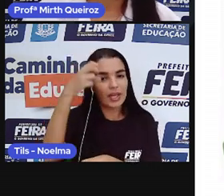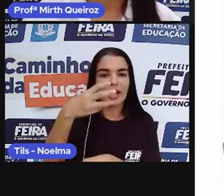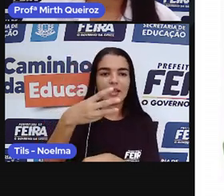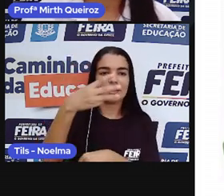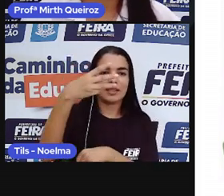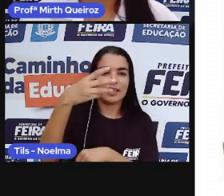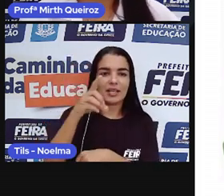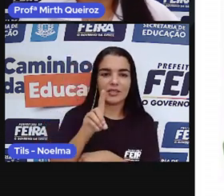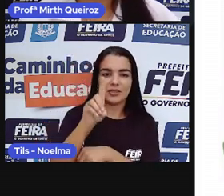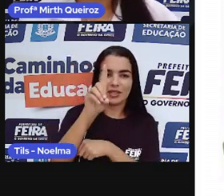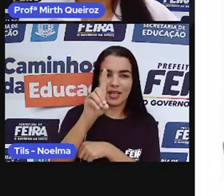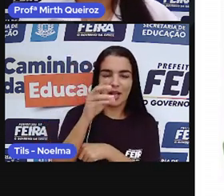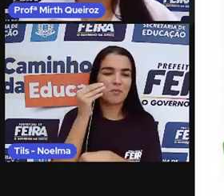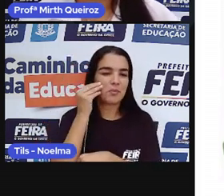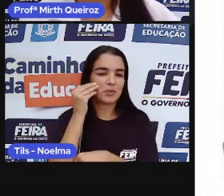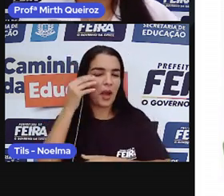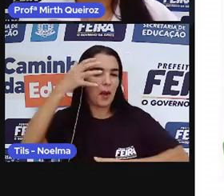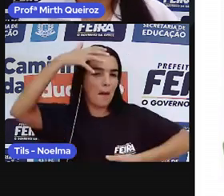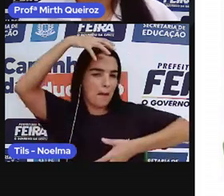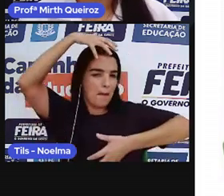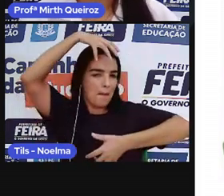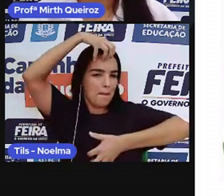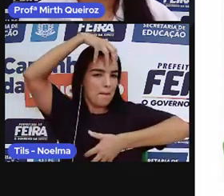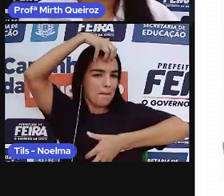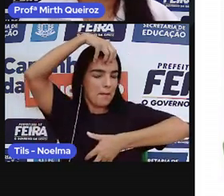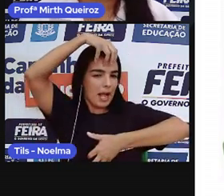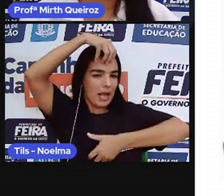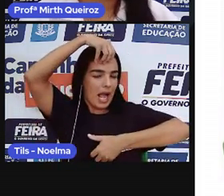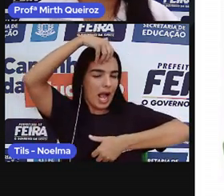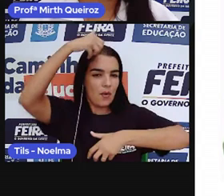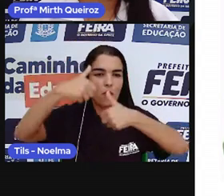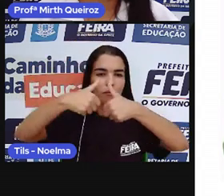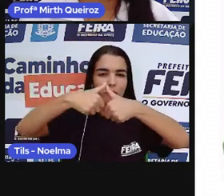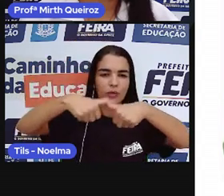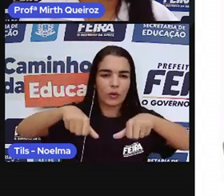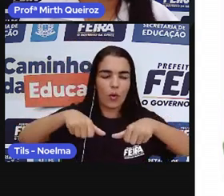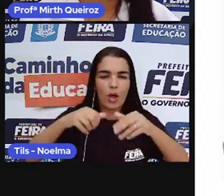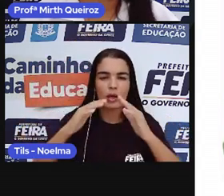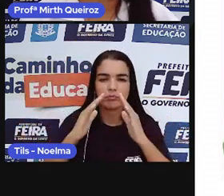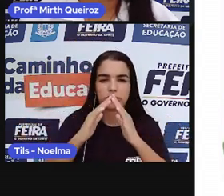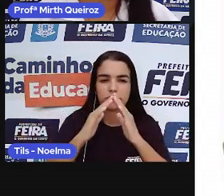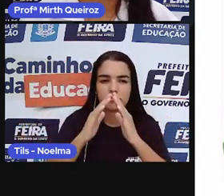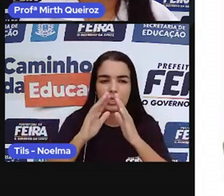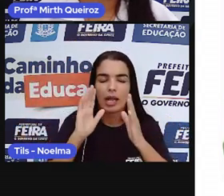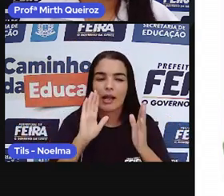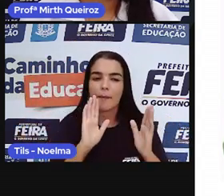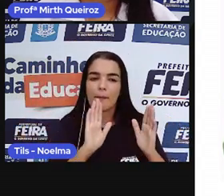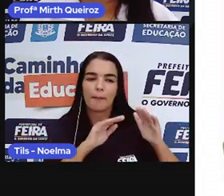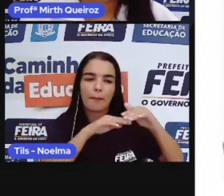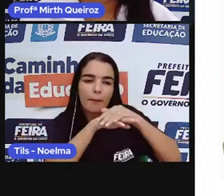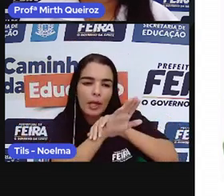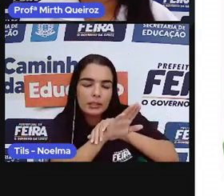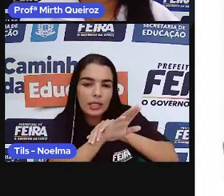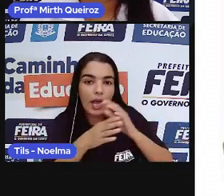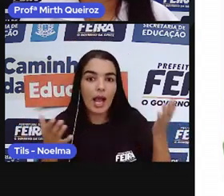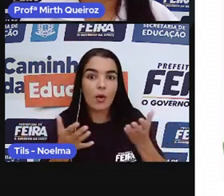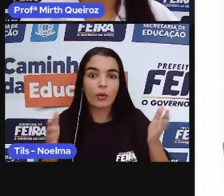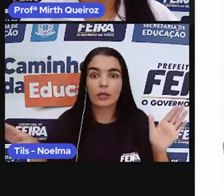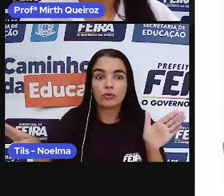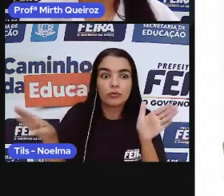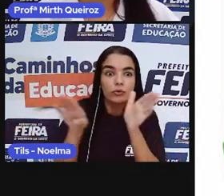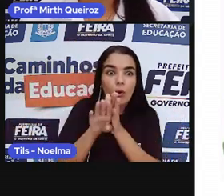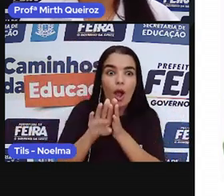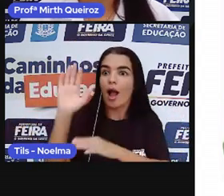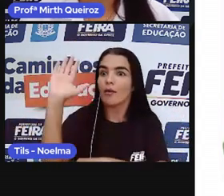macaco prego que foi criado em cativeiro, mas acaba parando no meio de uma floresta, que é a Floresta